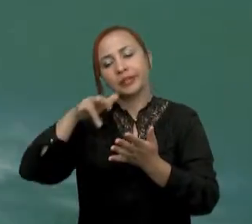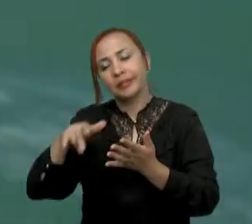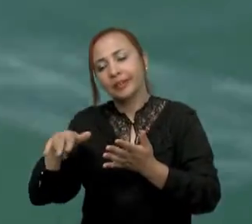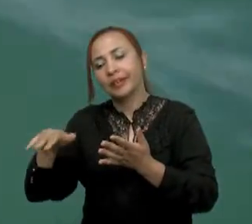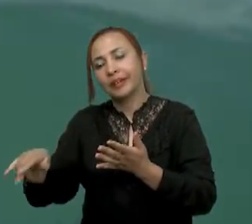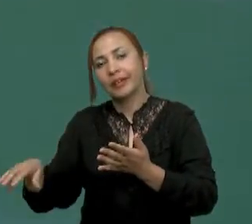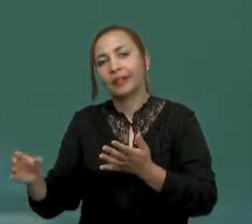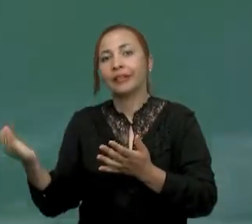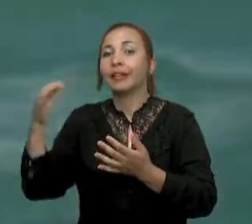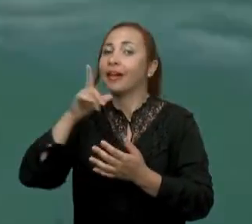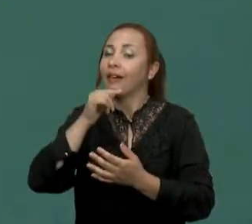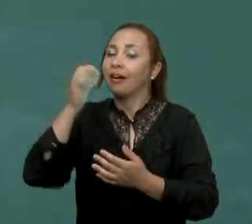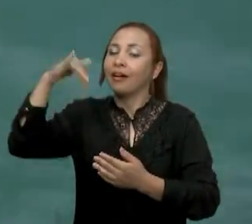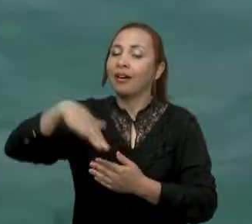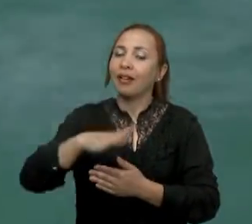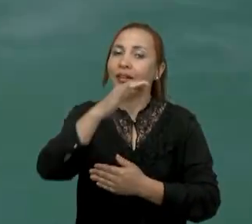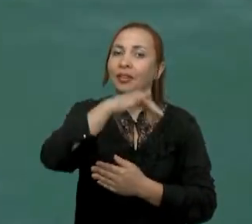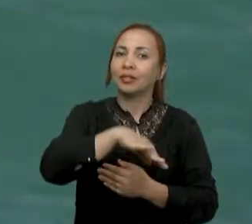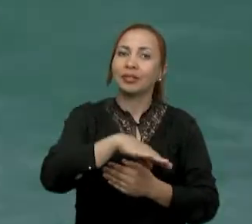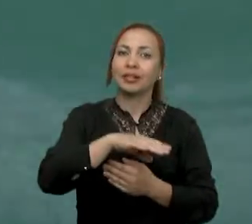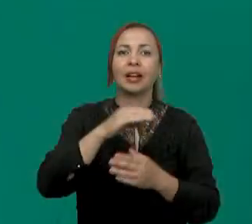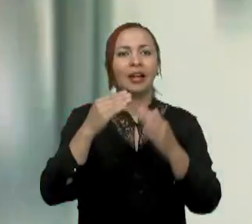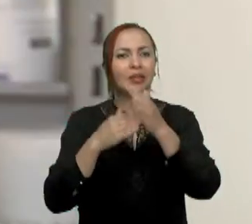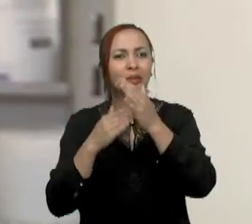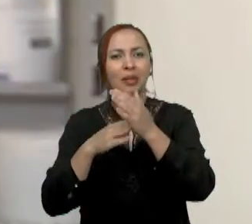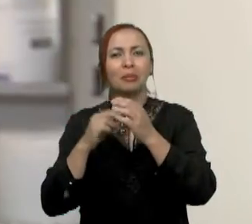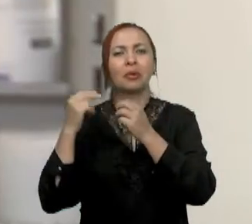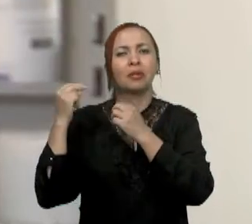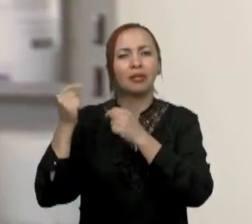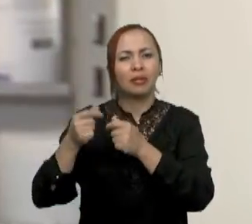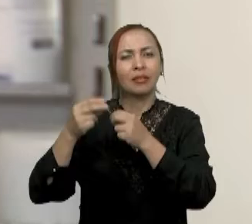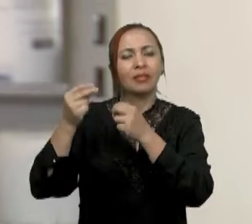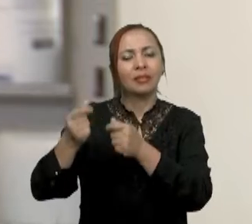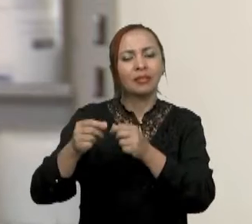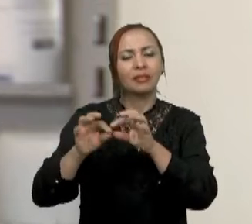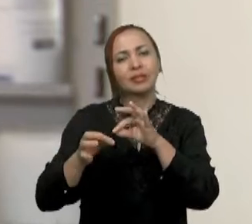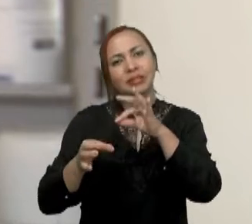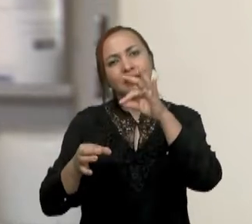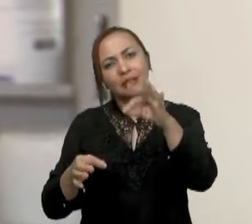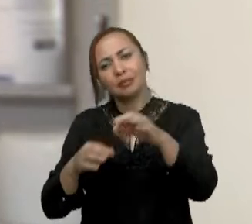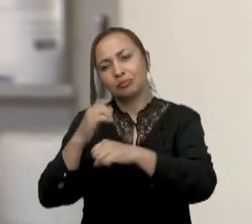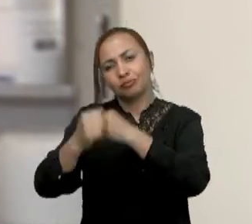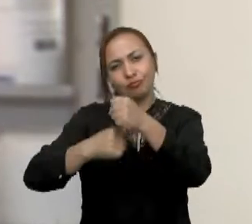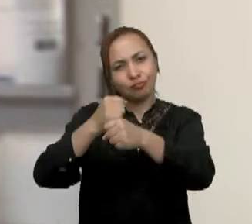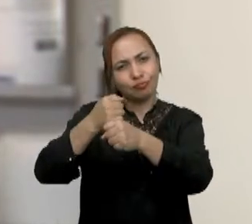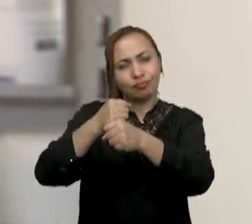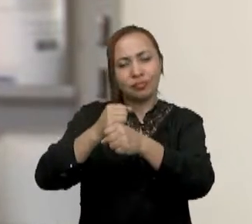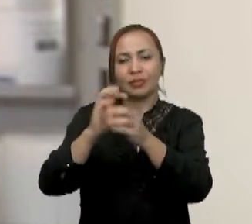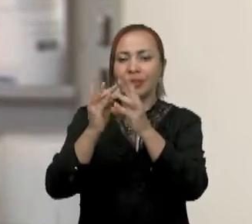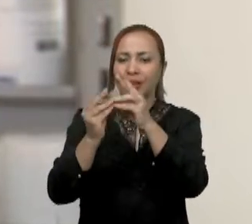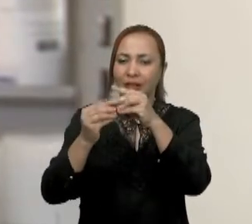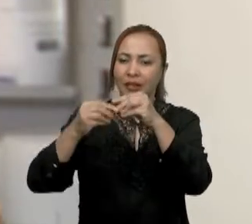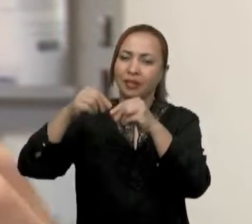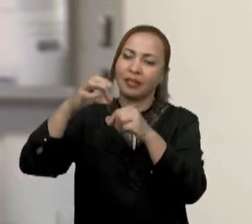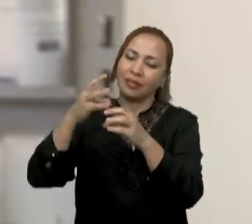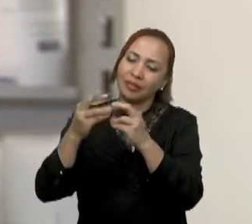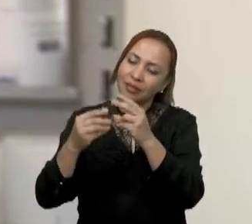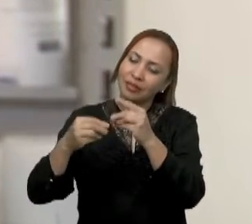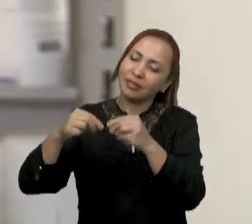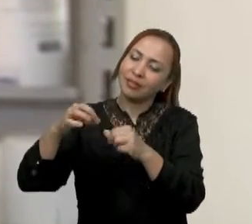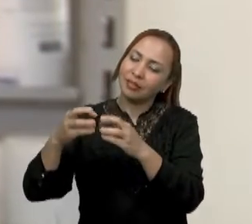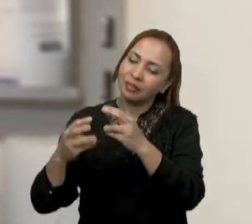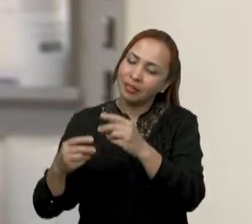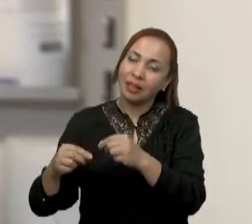tempo Esse copinho ele vai se fragmentando na ele vai se desfazendo e esses pequenos